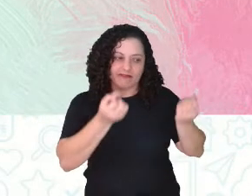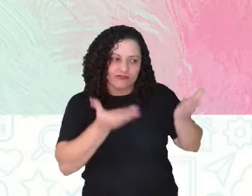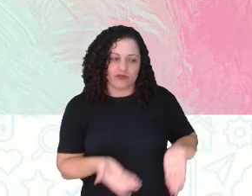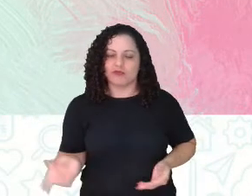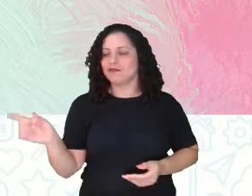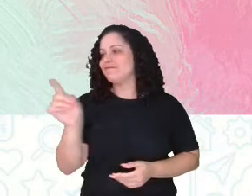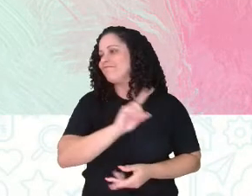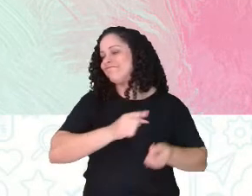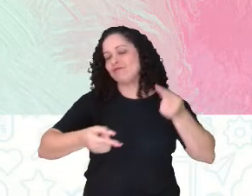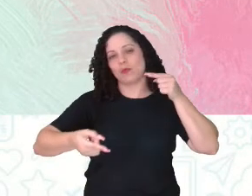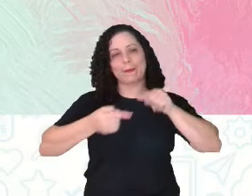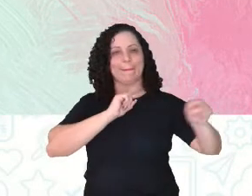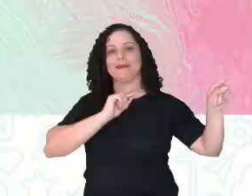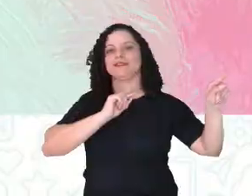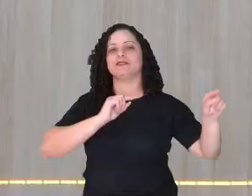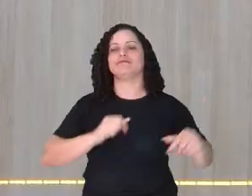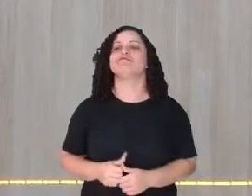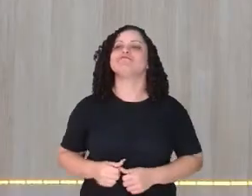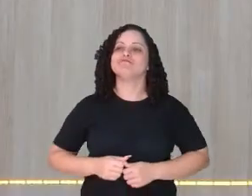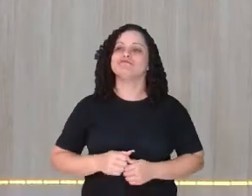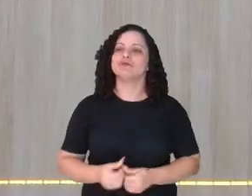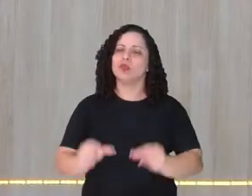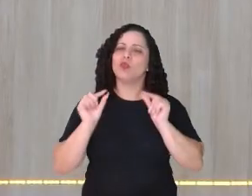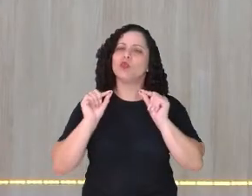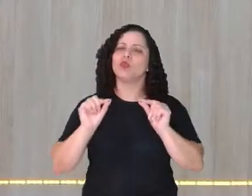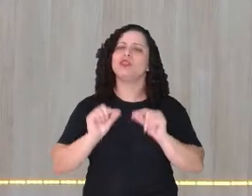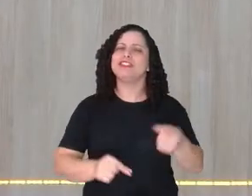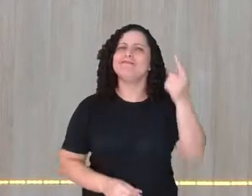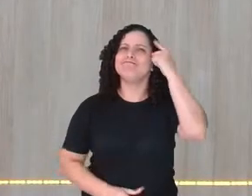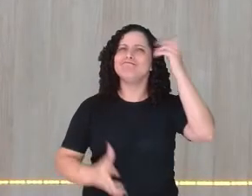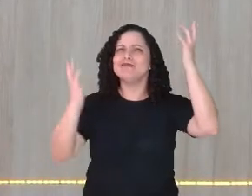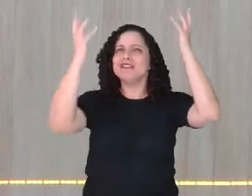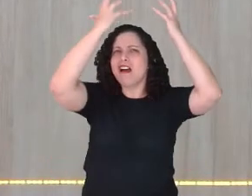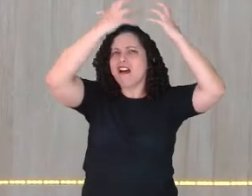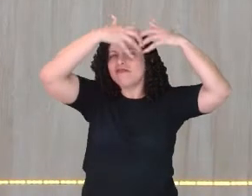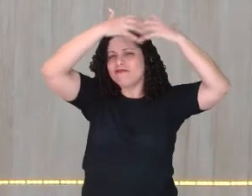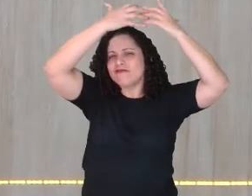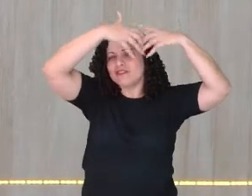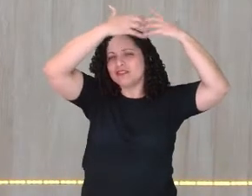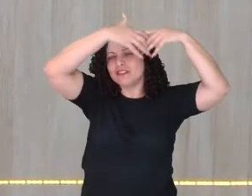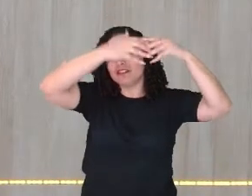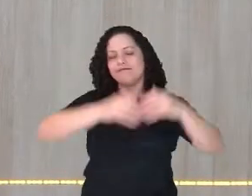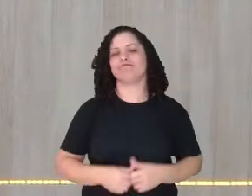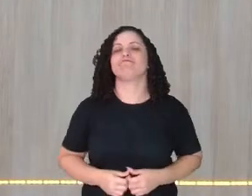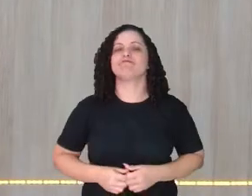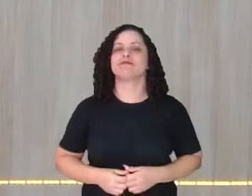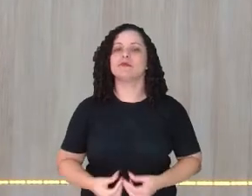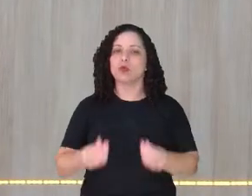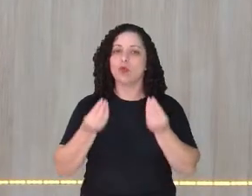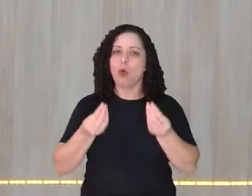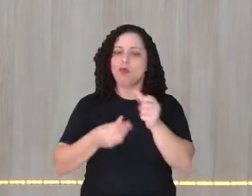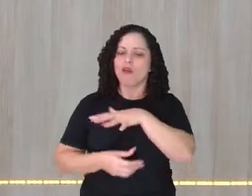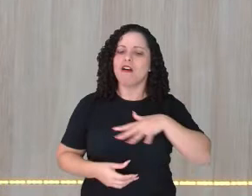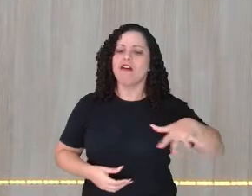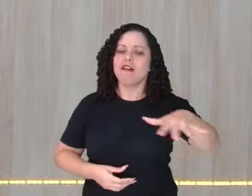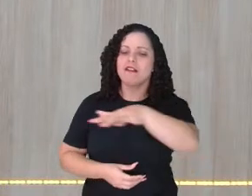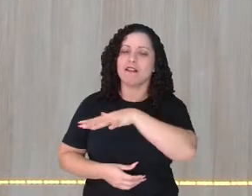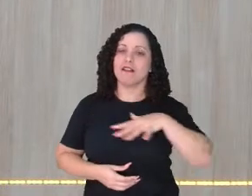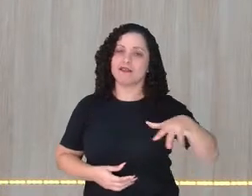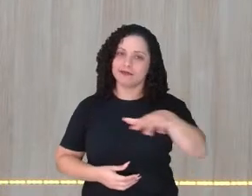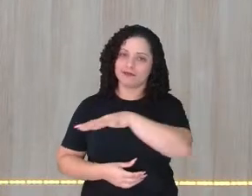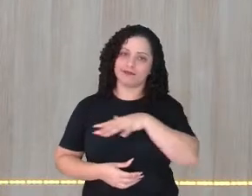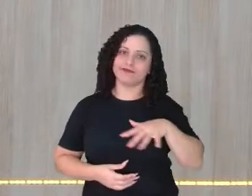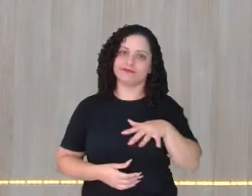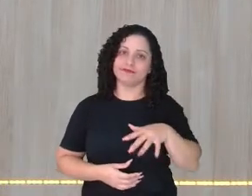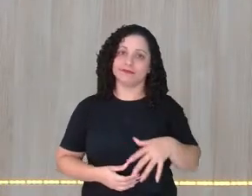né? Que reflexão a gente pode fazer, né? Quando a gente pensa no meio urbano e